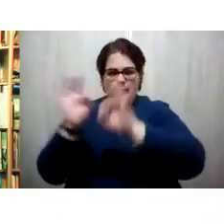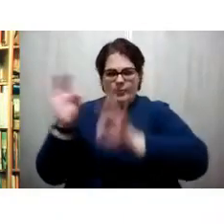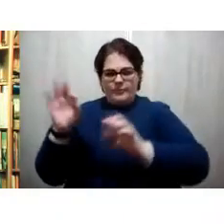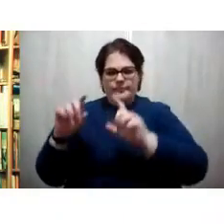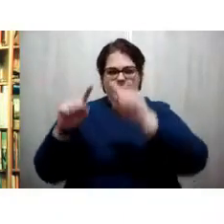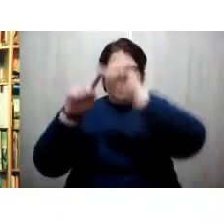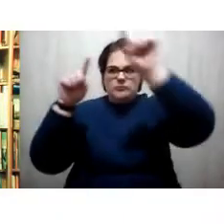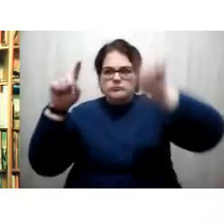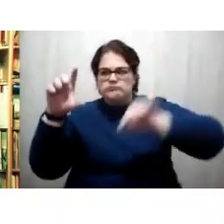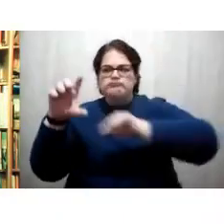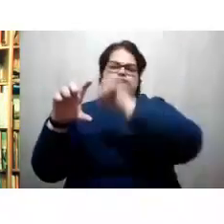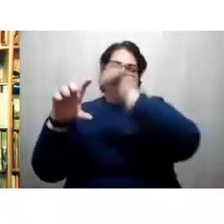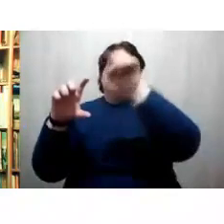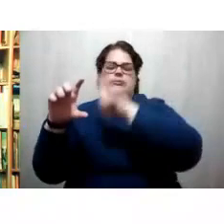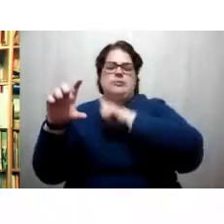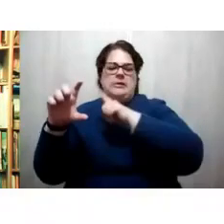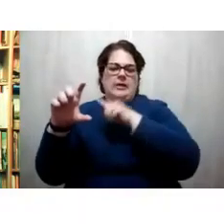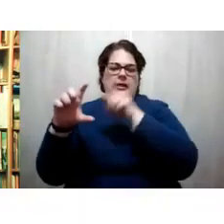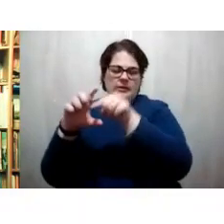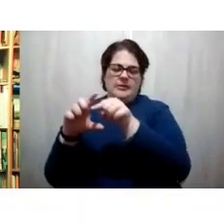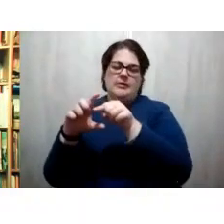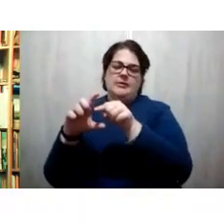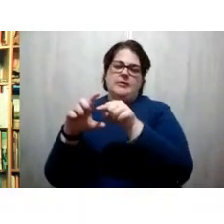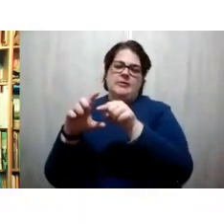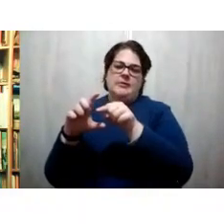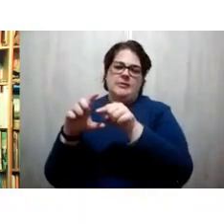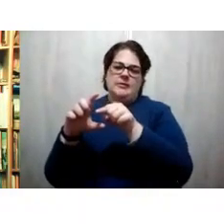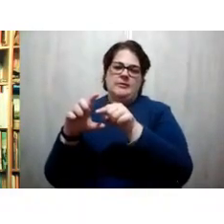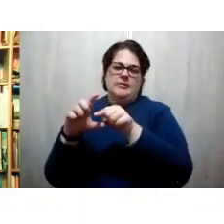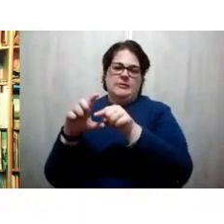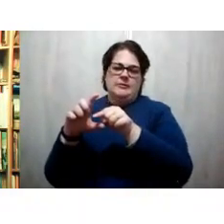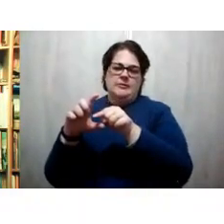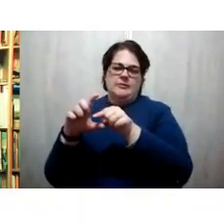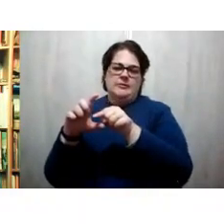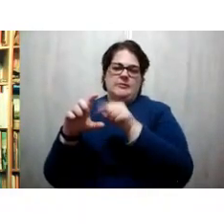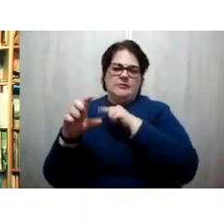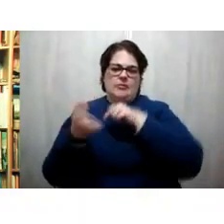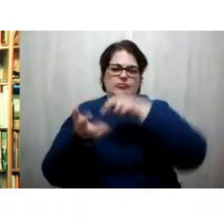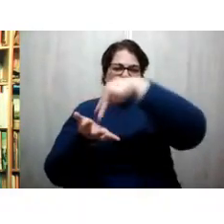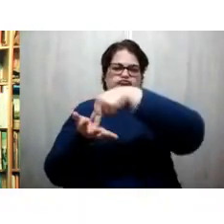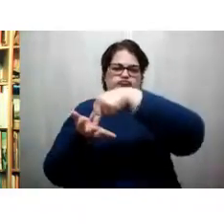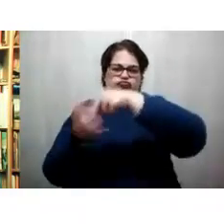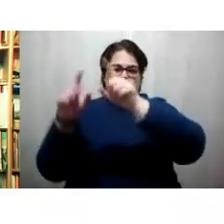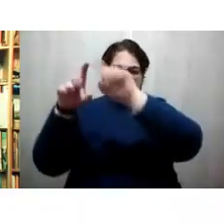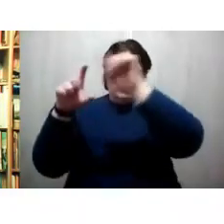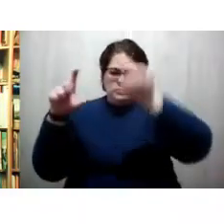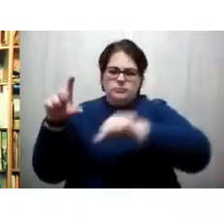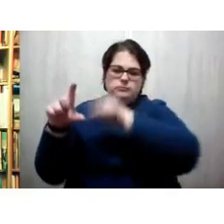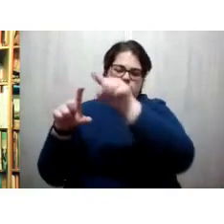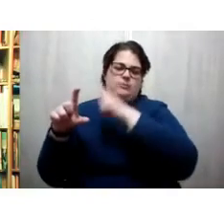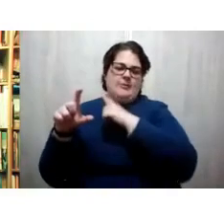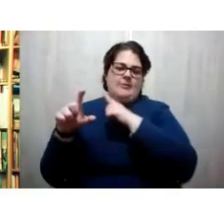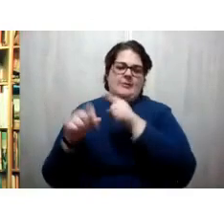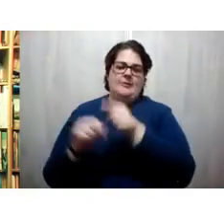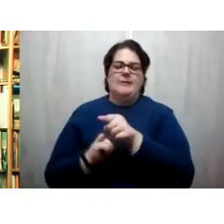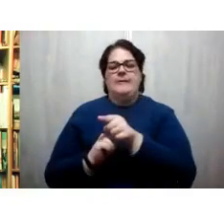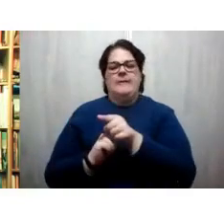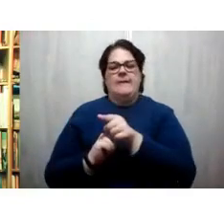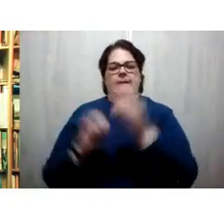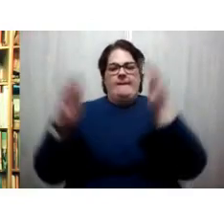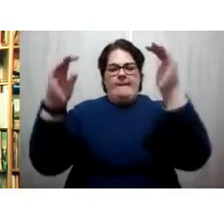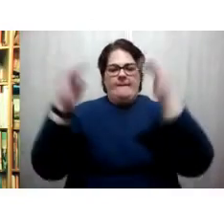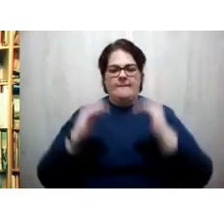com os braços abertos, braços e pernas abertos, dentro de um círculo. E na